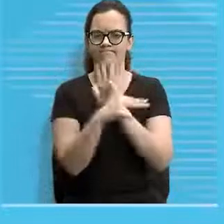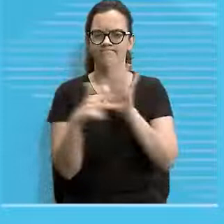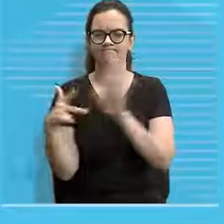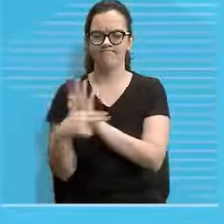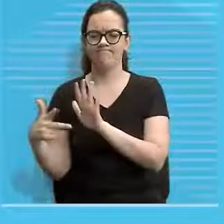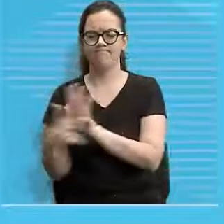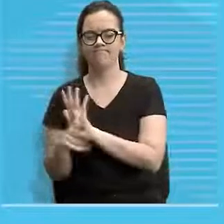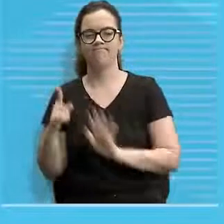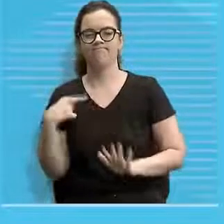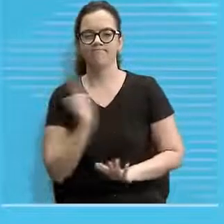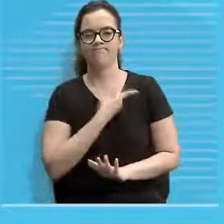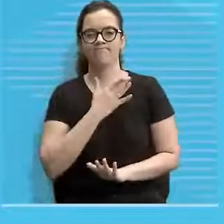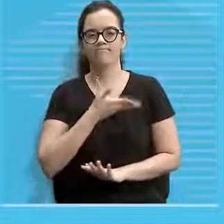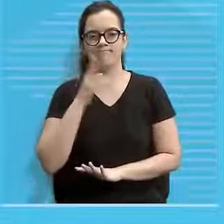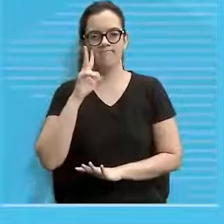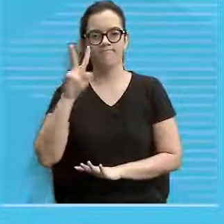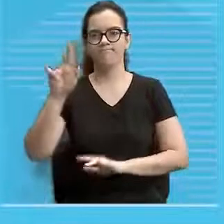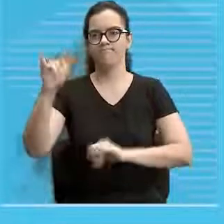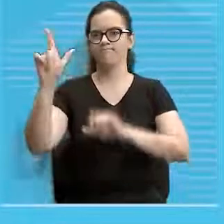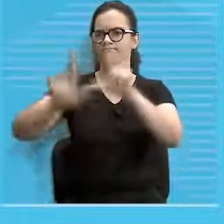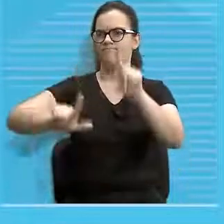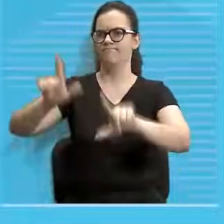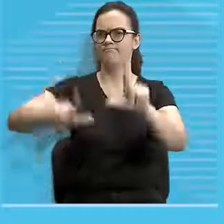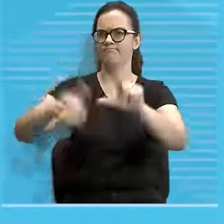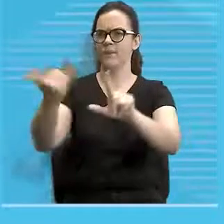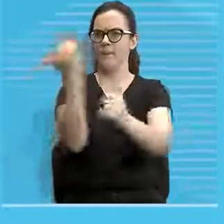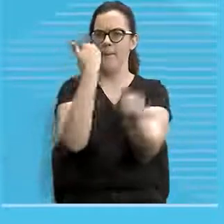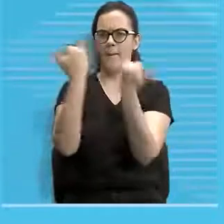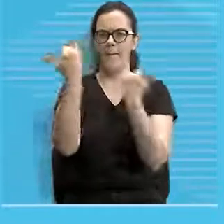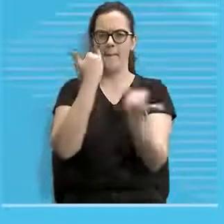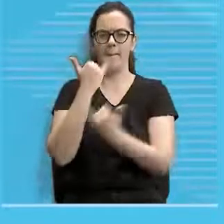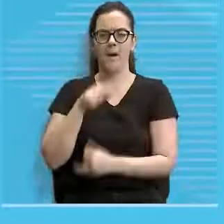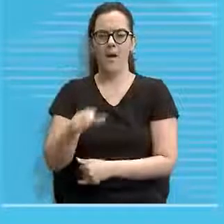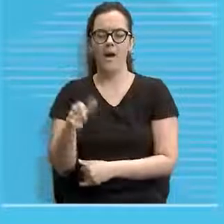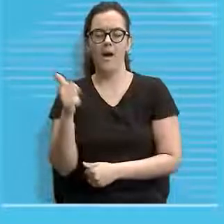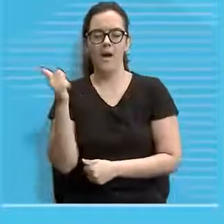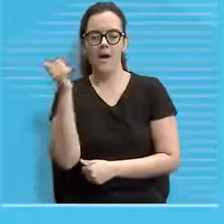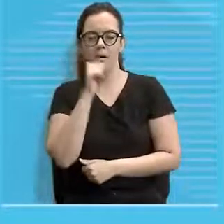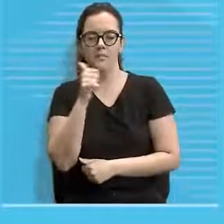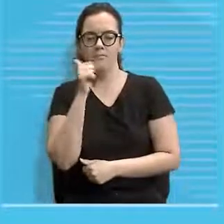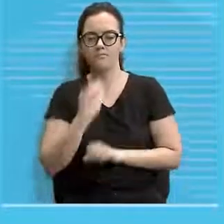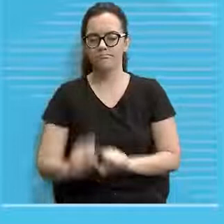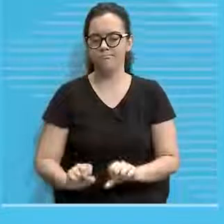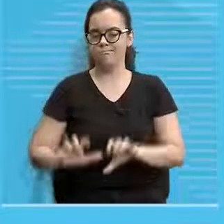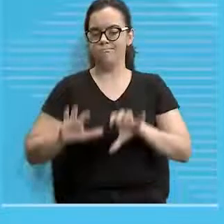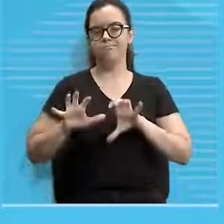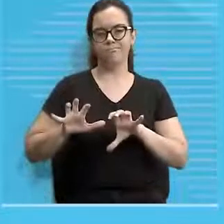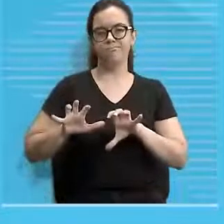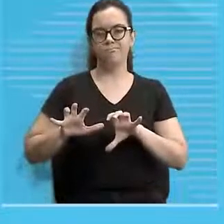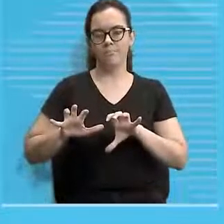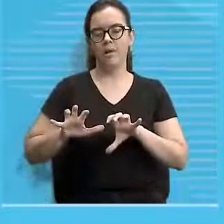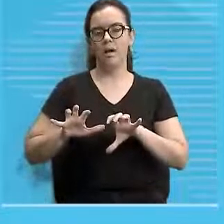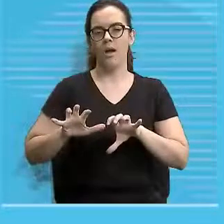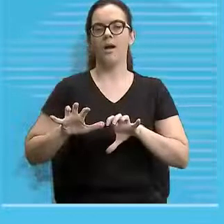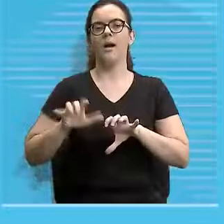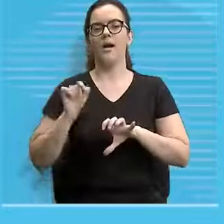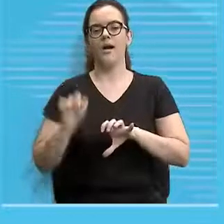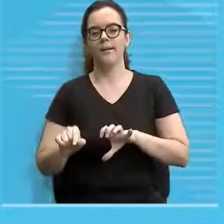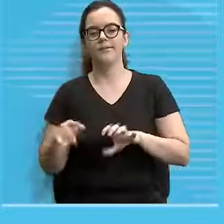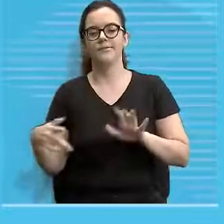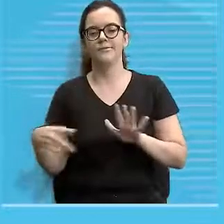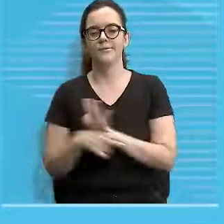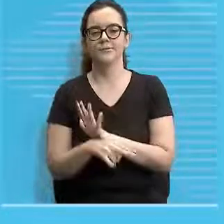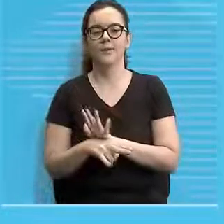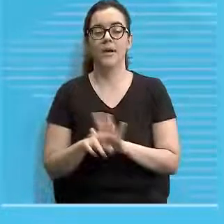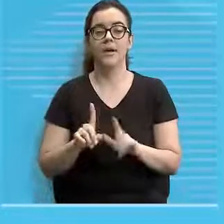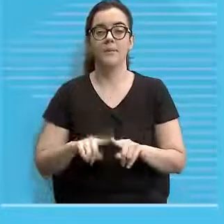televisão de mulheres que vão fazer um procedimento estético, muitas vezes em um local que não é apropriado, ou também é um